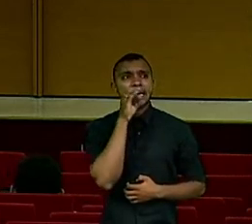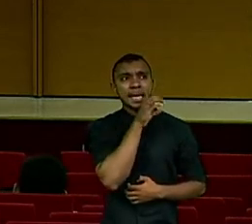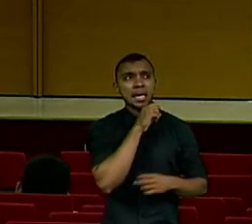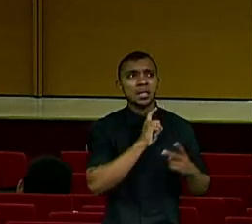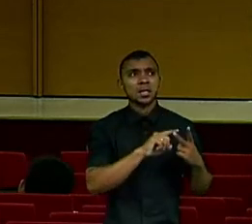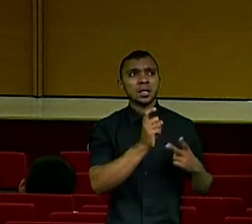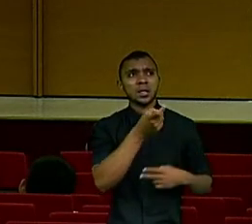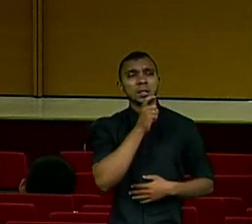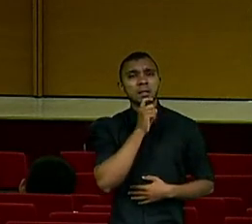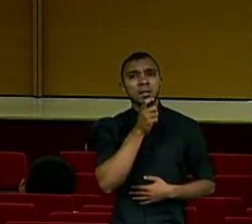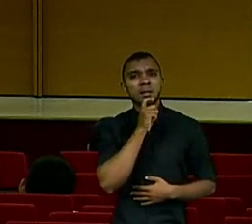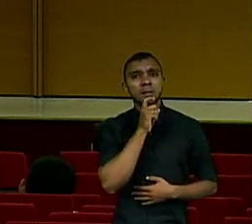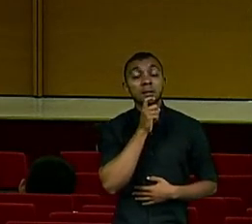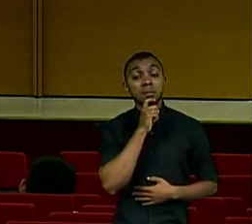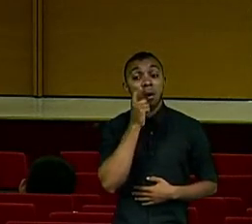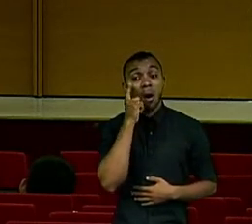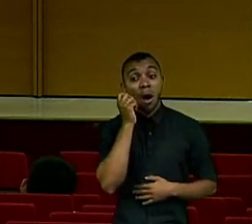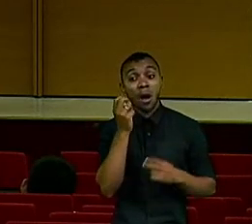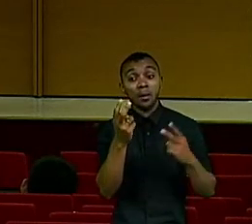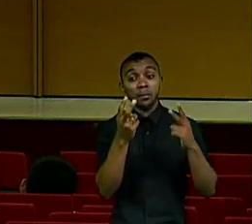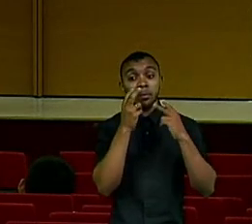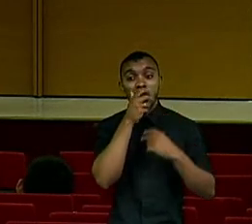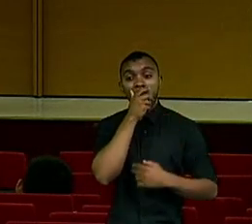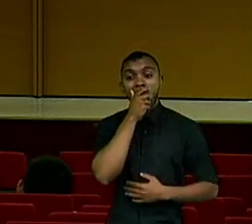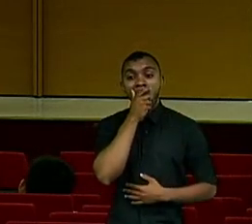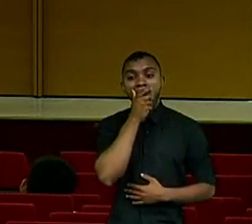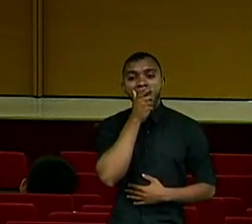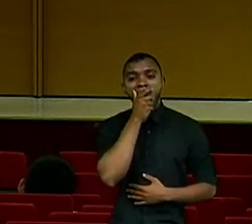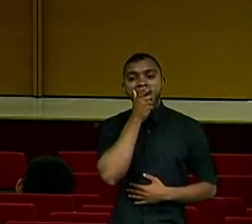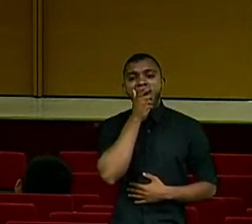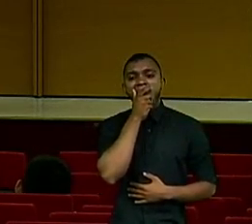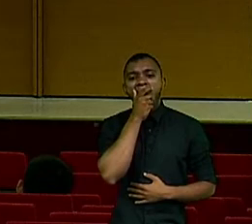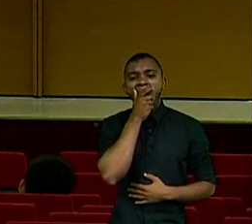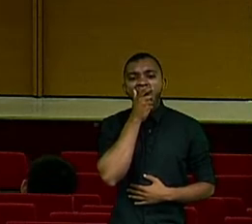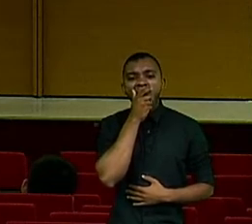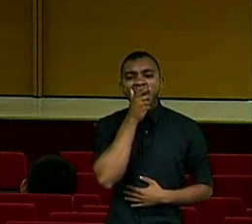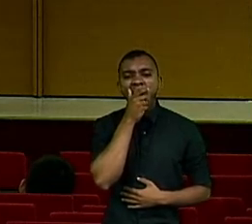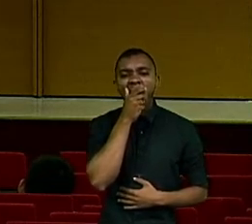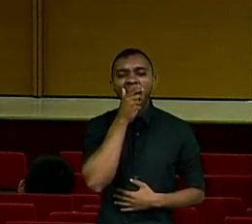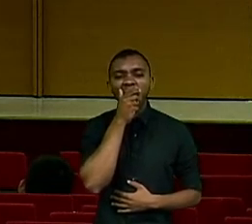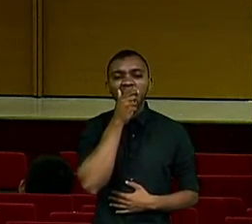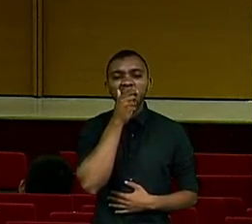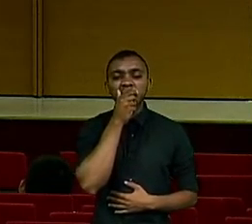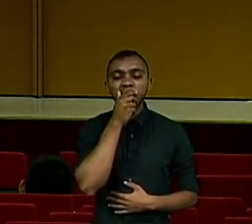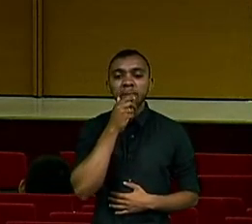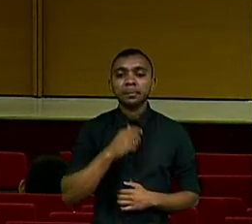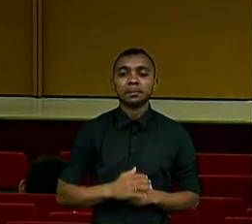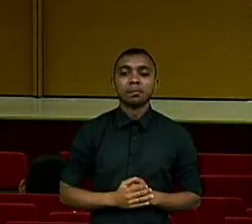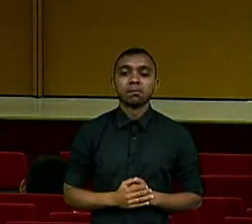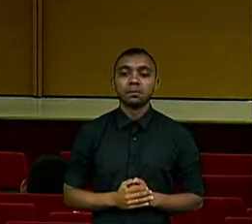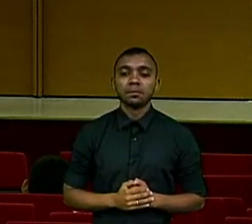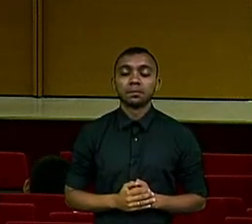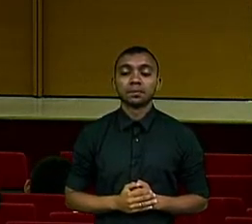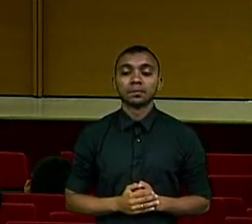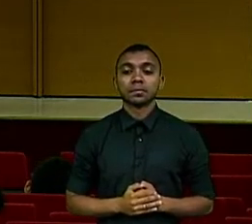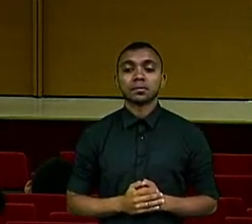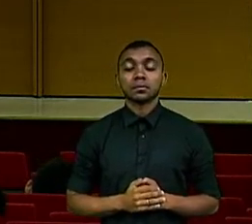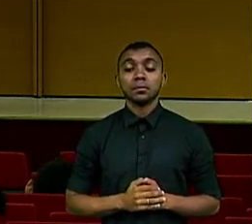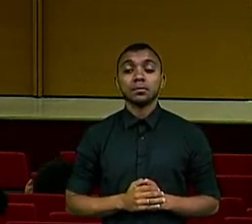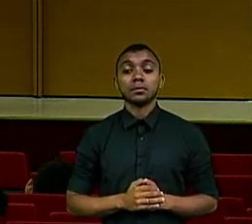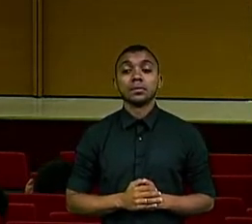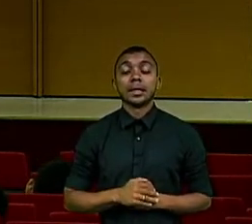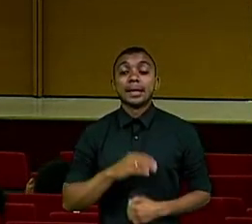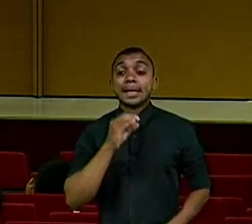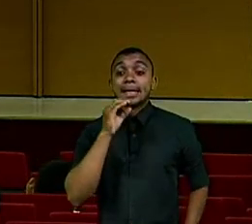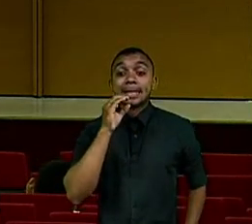ou são bem e não eram não errem a sensação de quem de frio nem sempre